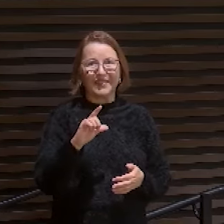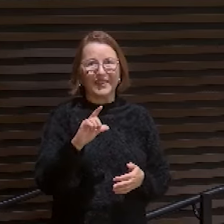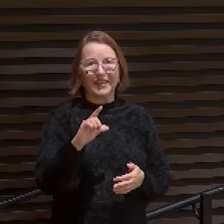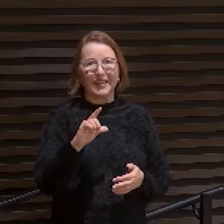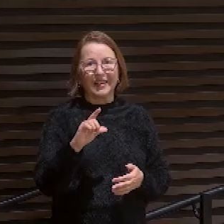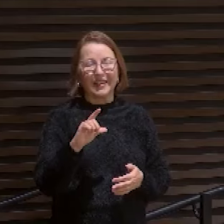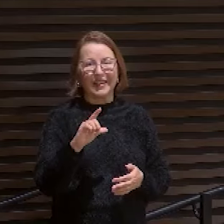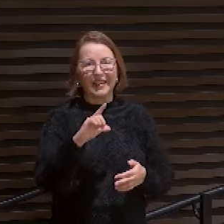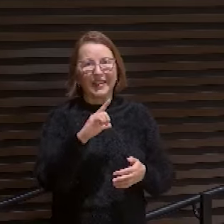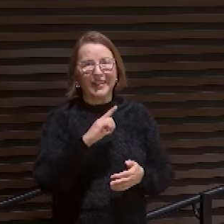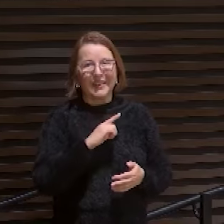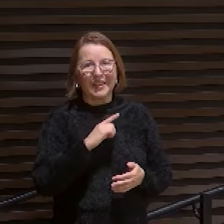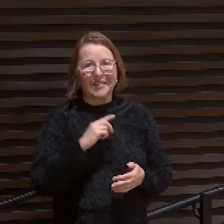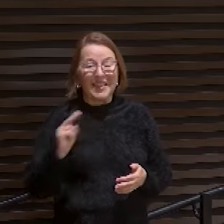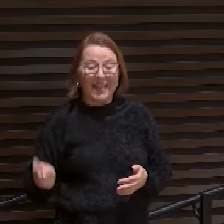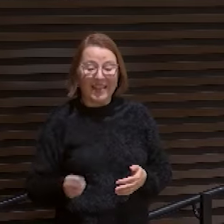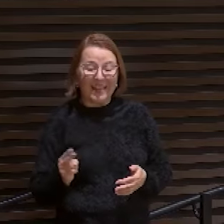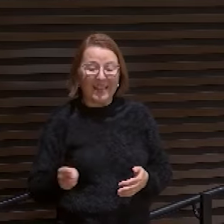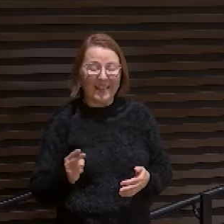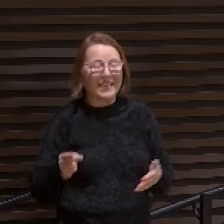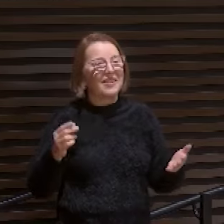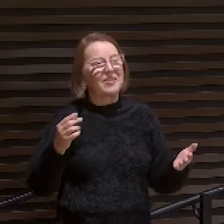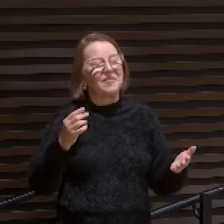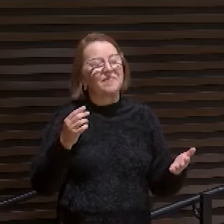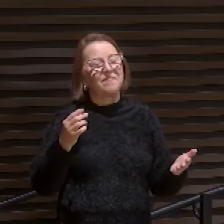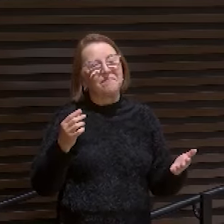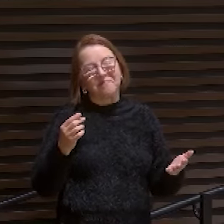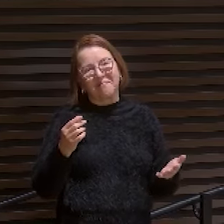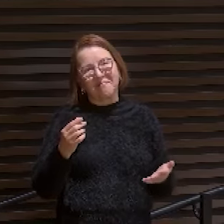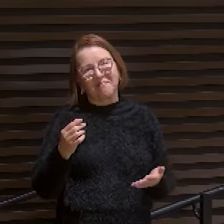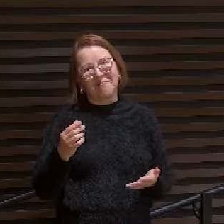obtido eterna redenção.